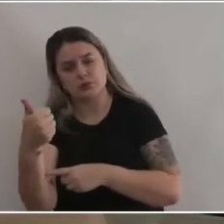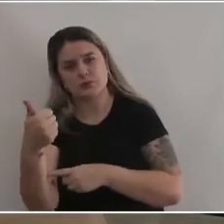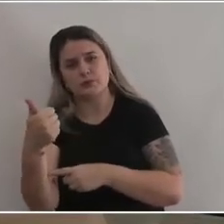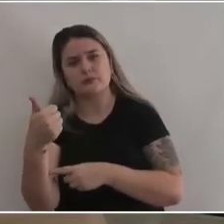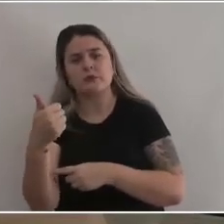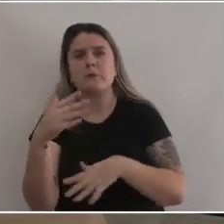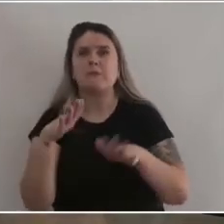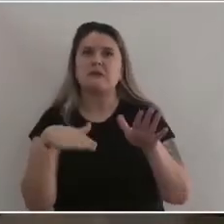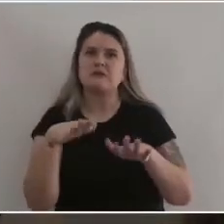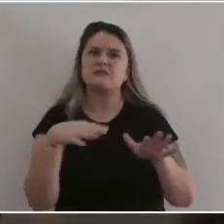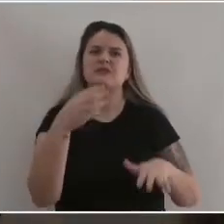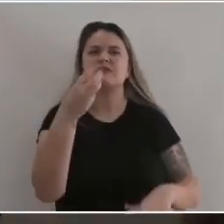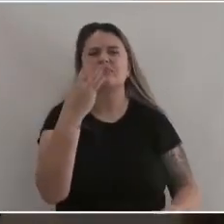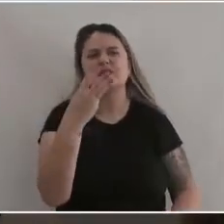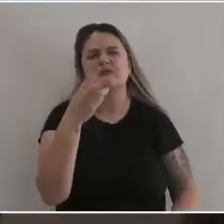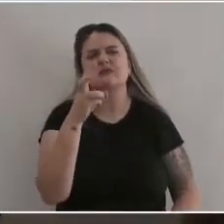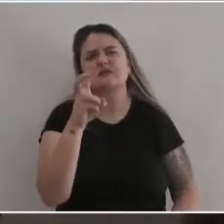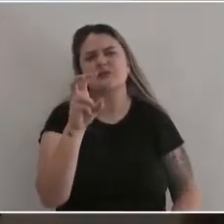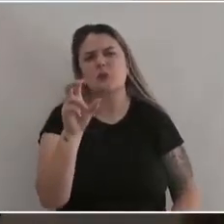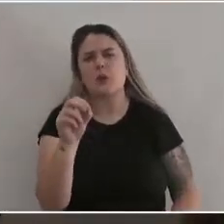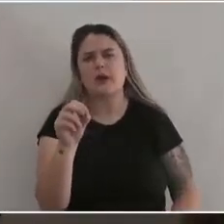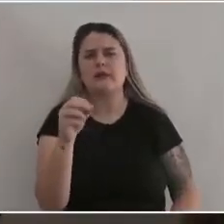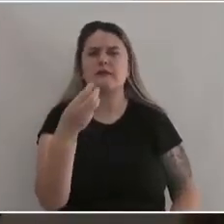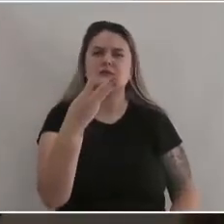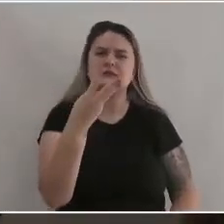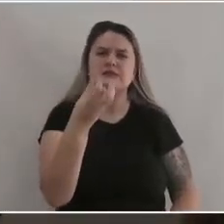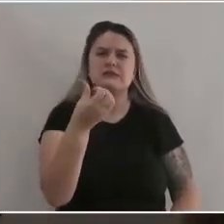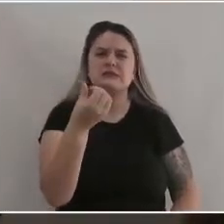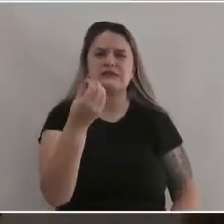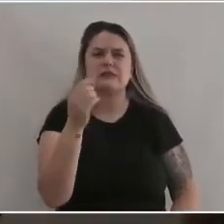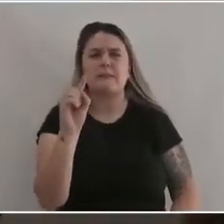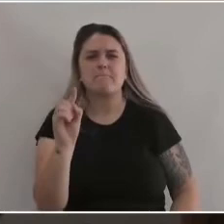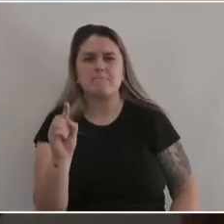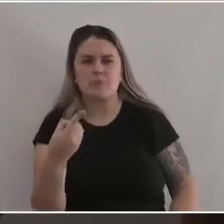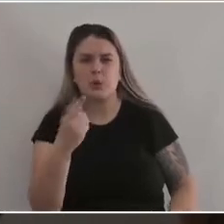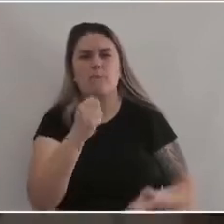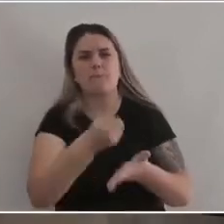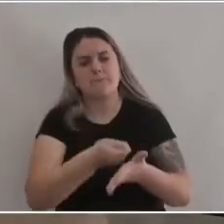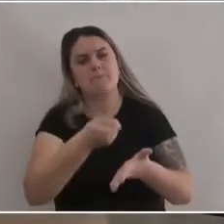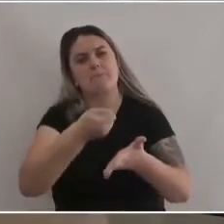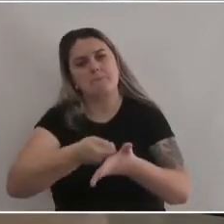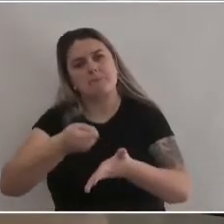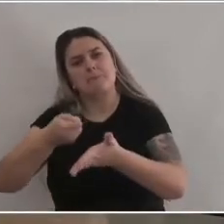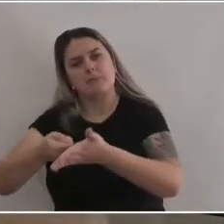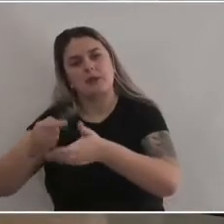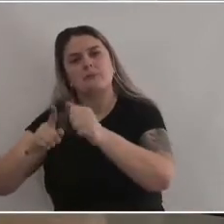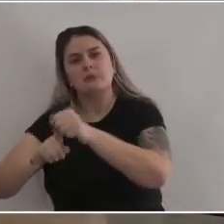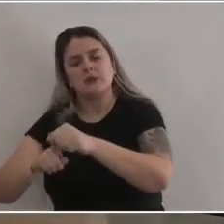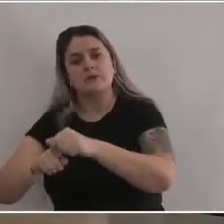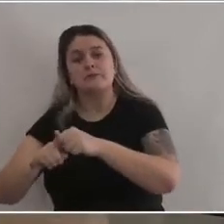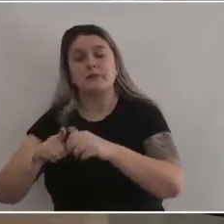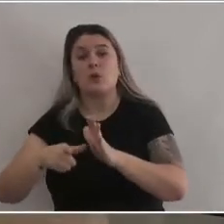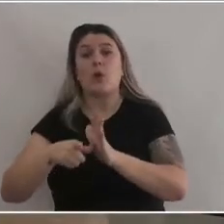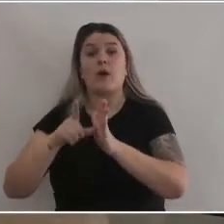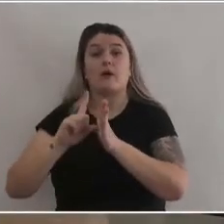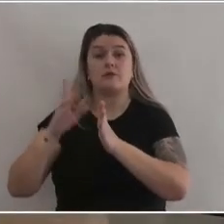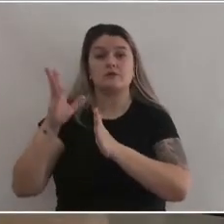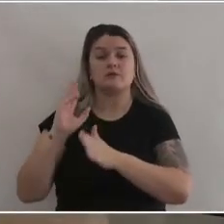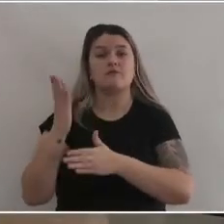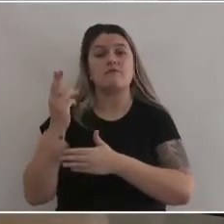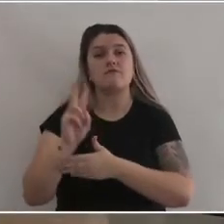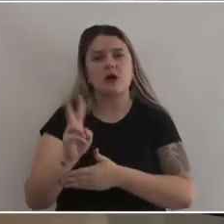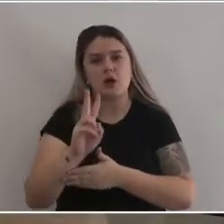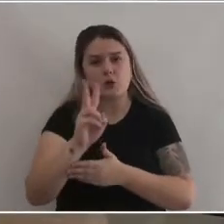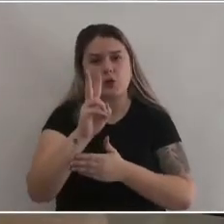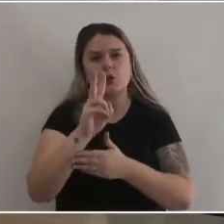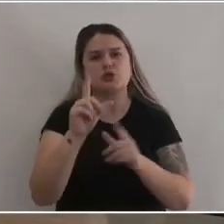é uma média de 350, 360 mil que é pago todo mês. Então, antes esses valores eram